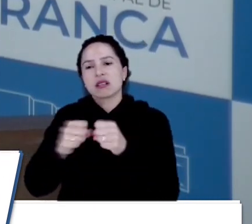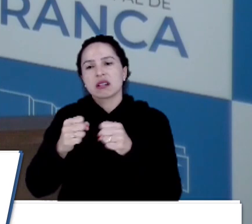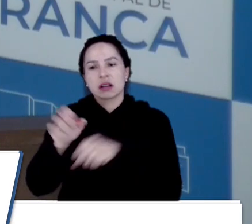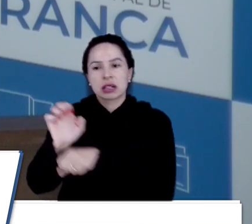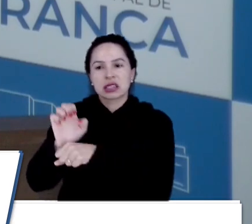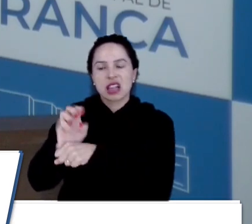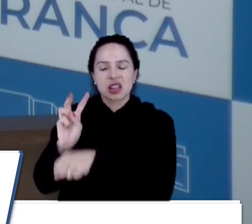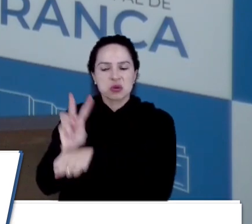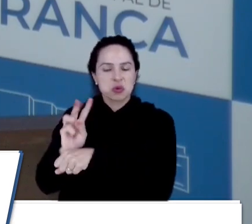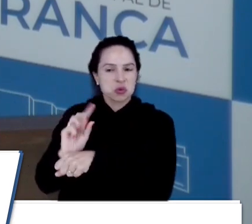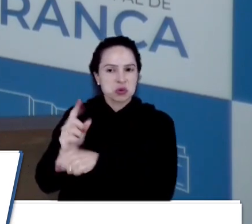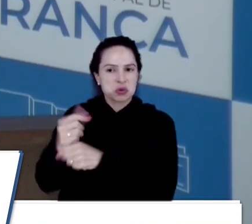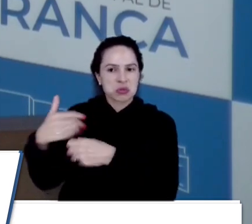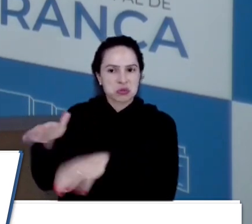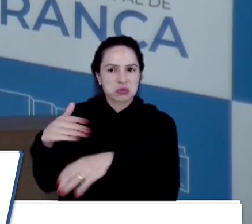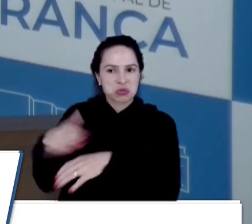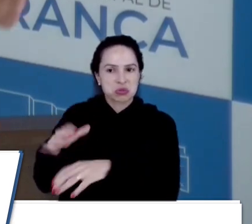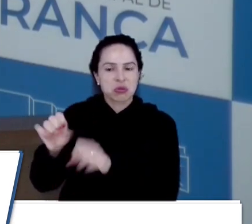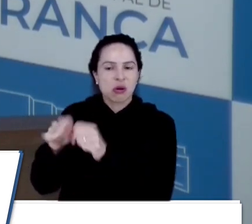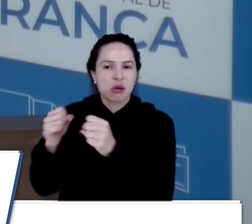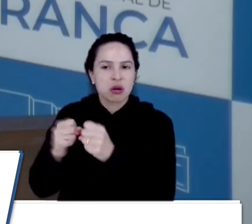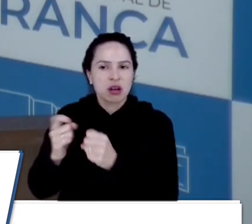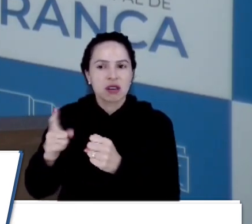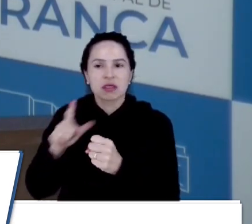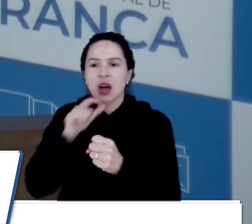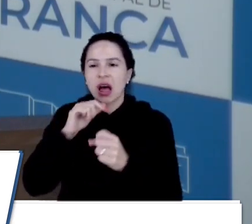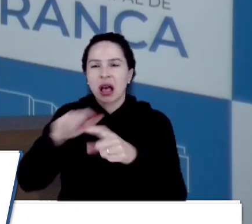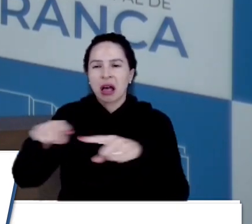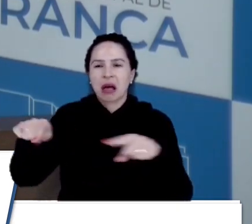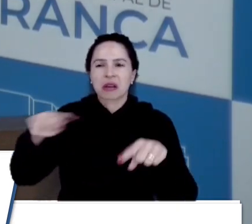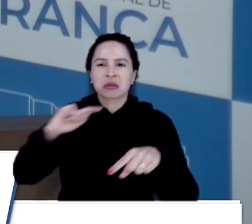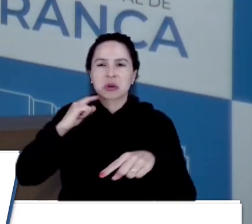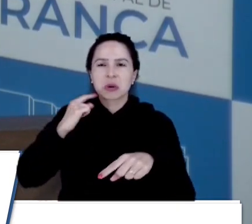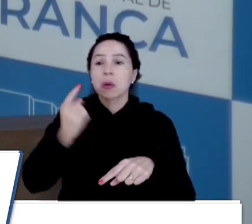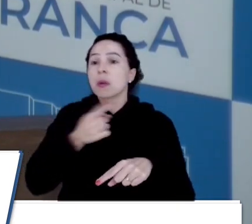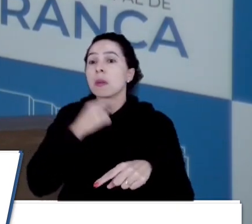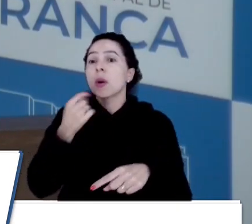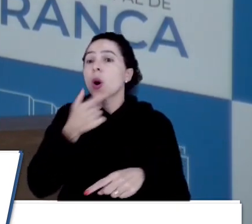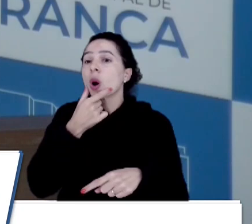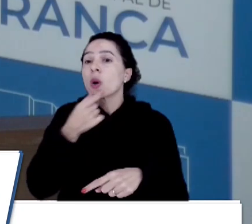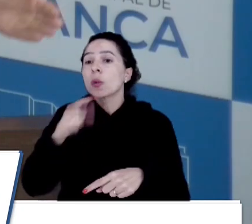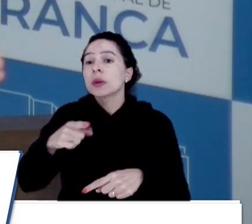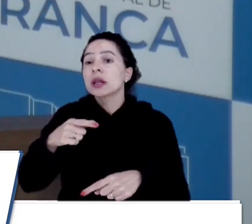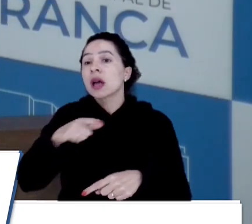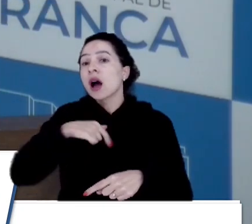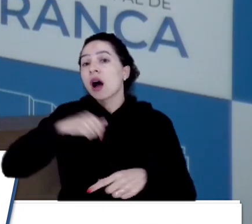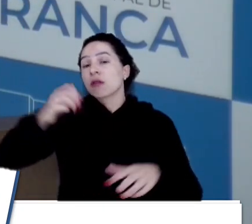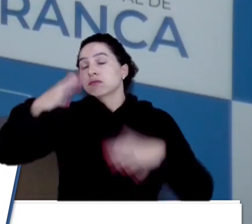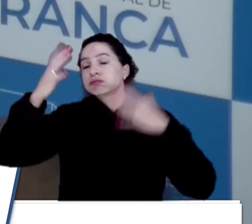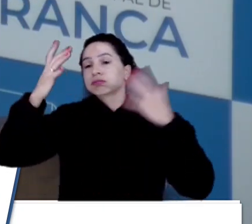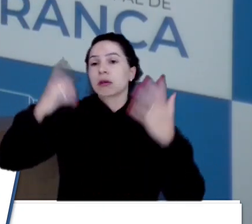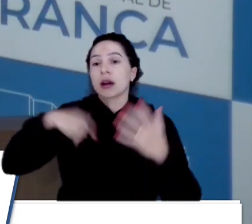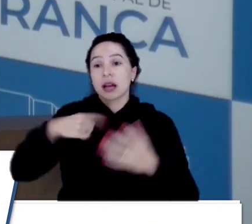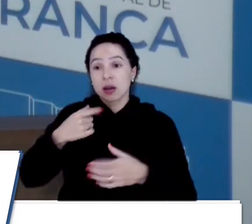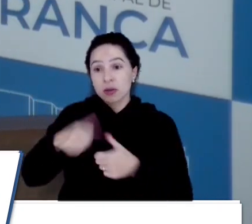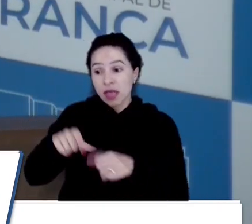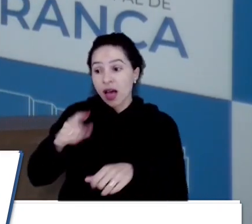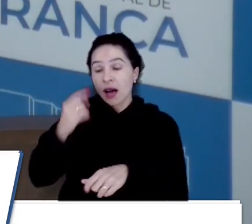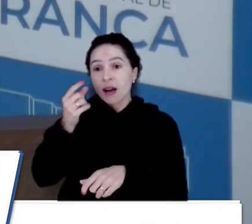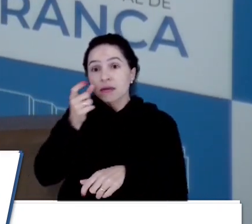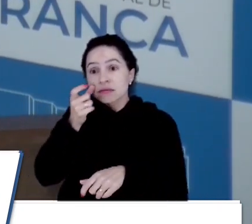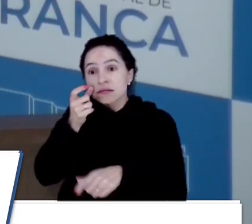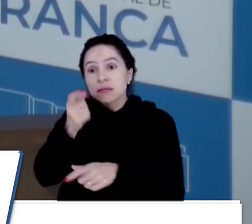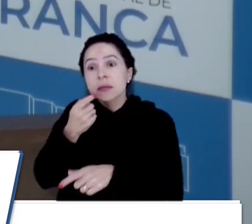não cuidou daquilo, virou uma represa, morreu um menino afogado, eu estava lá no dia pescando. Então eu lembro daquilo ali da